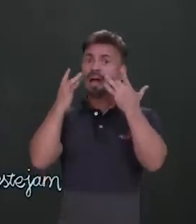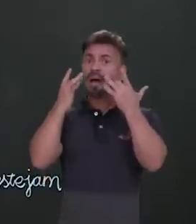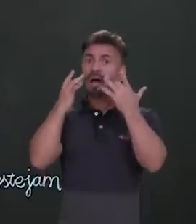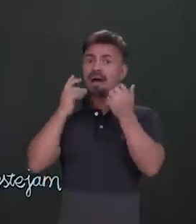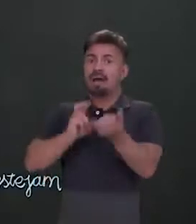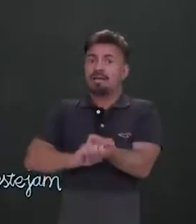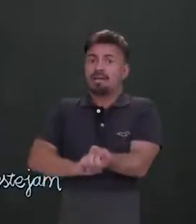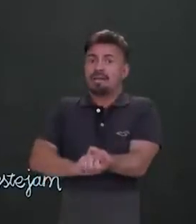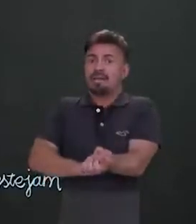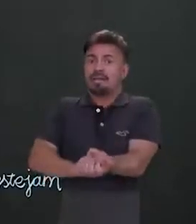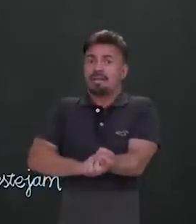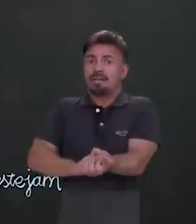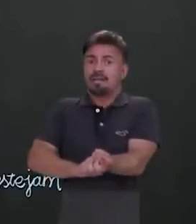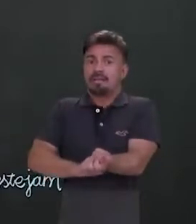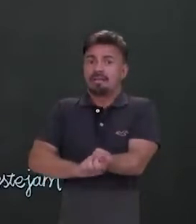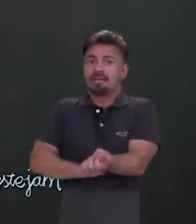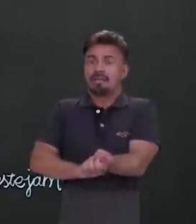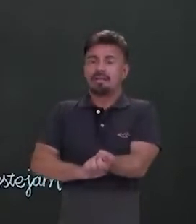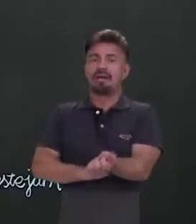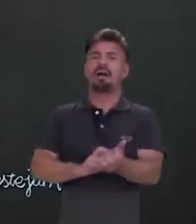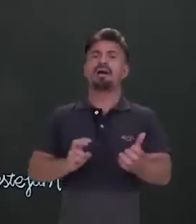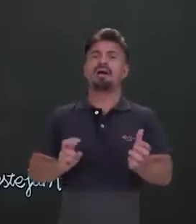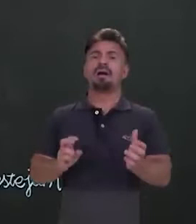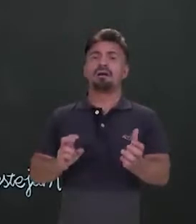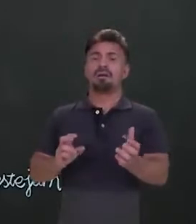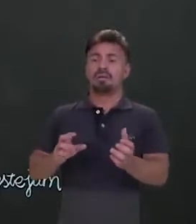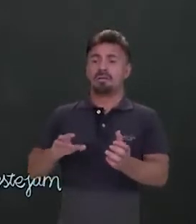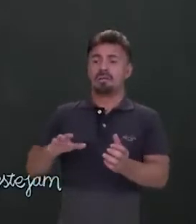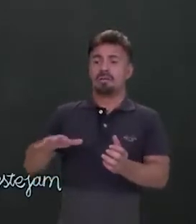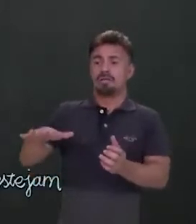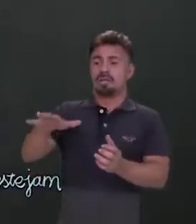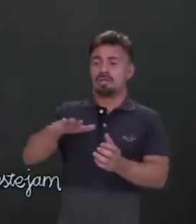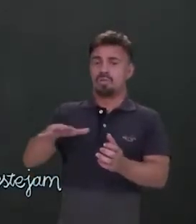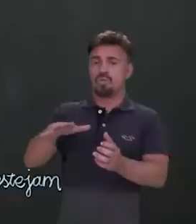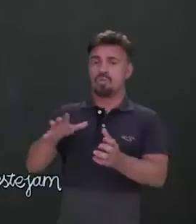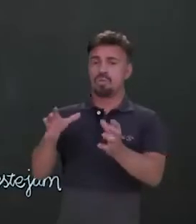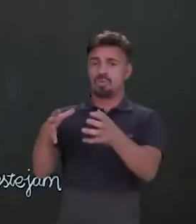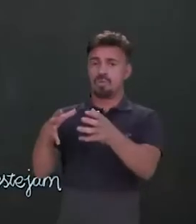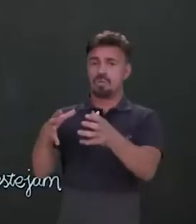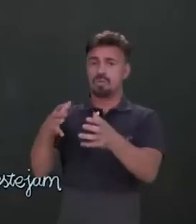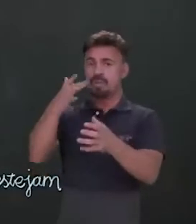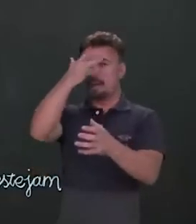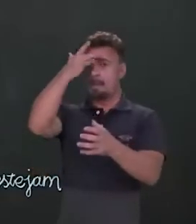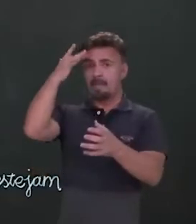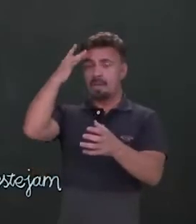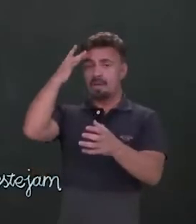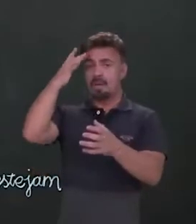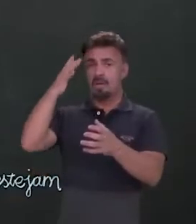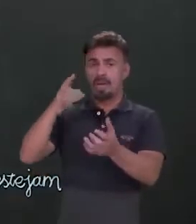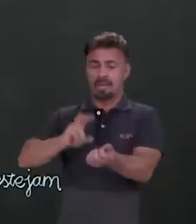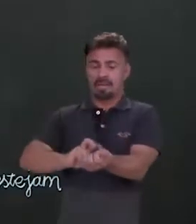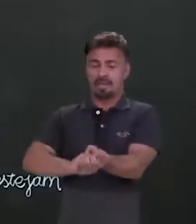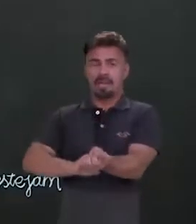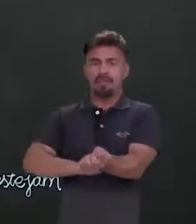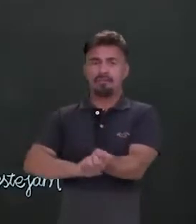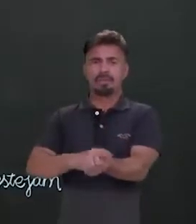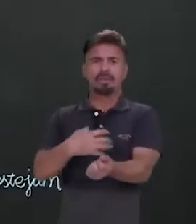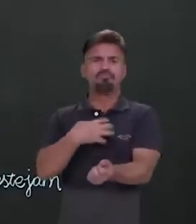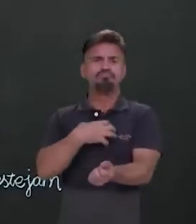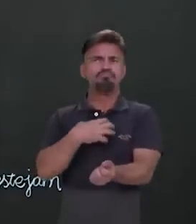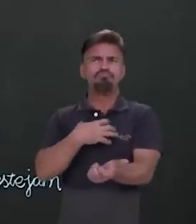Somente essa construção, que o elenco estava nervoso, não faria muito sentido, ou seja, haveria